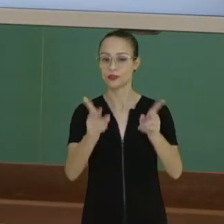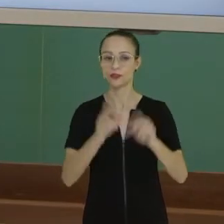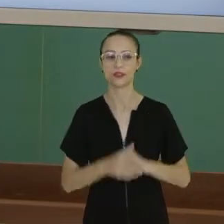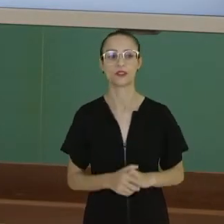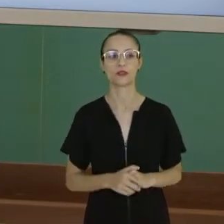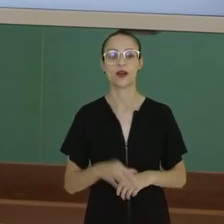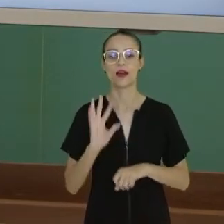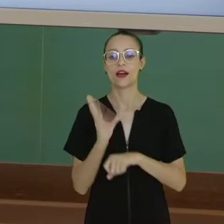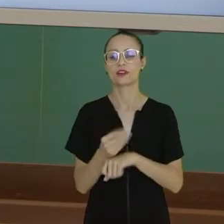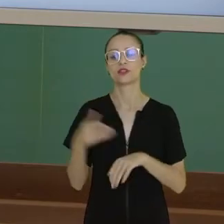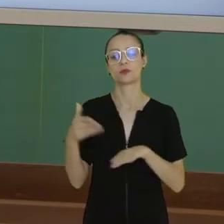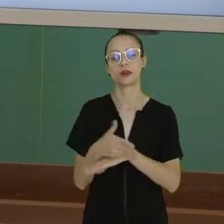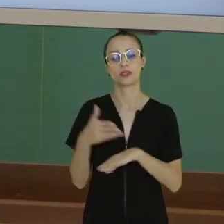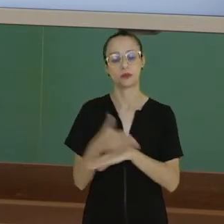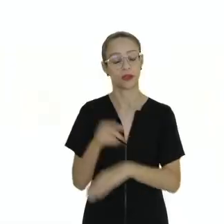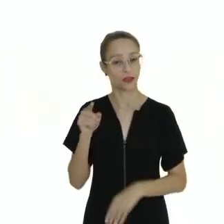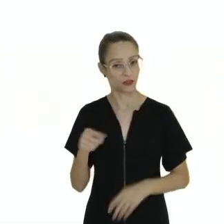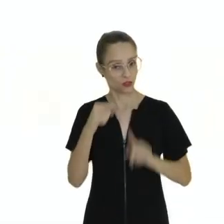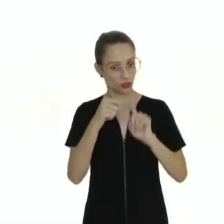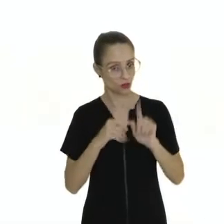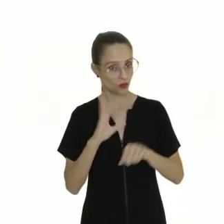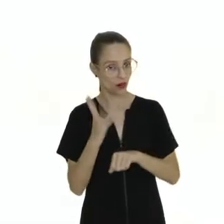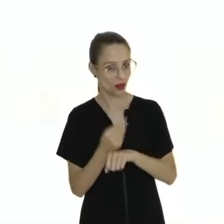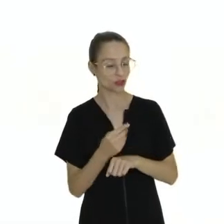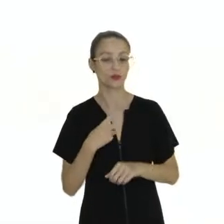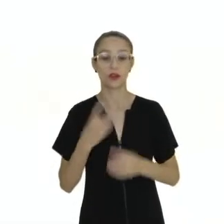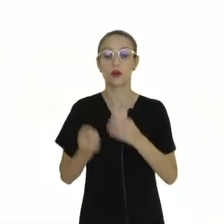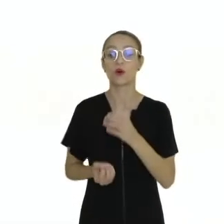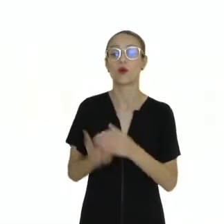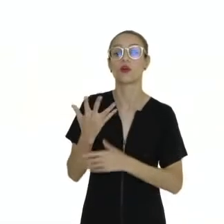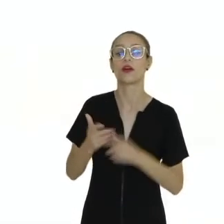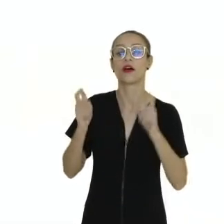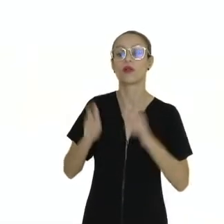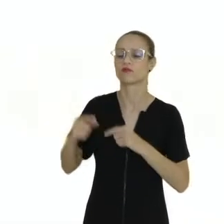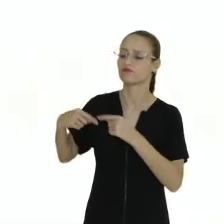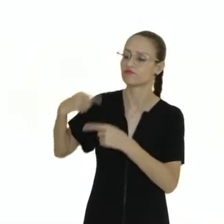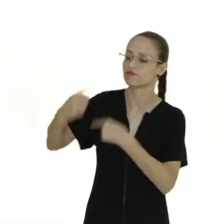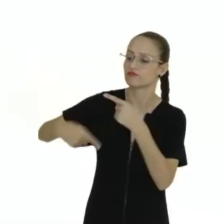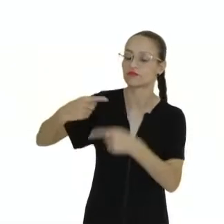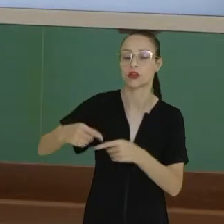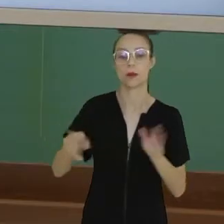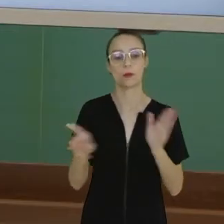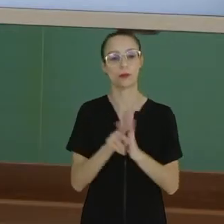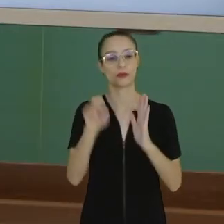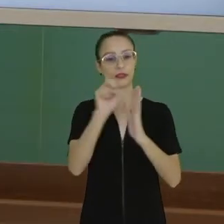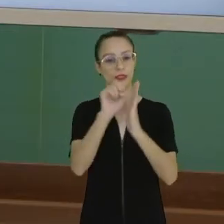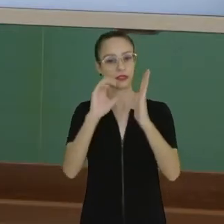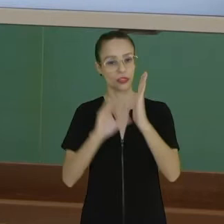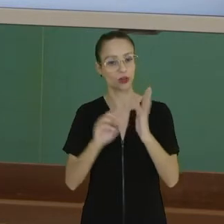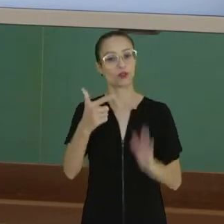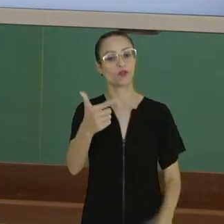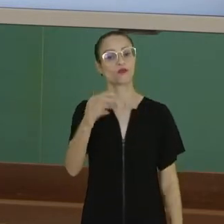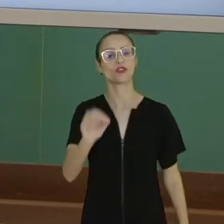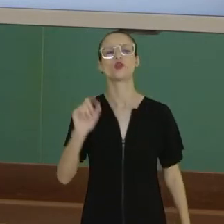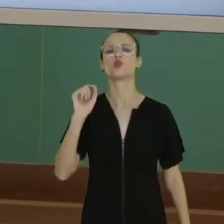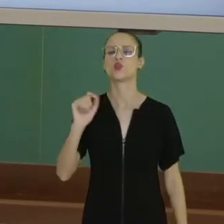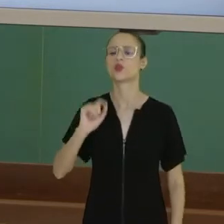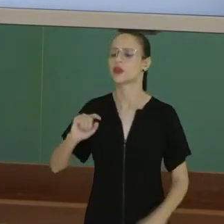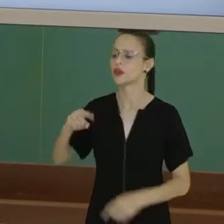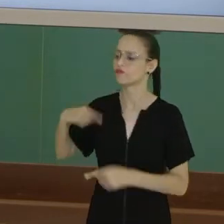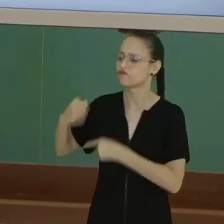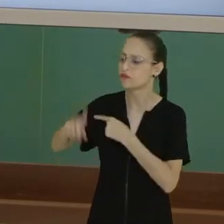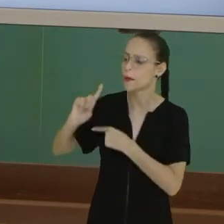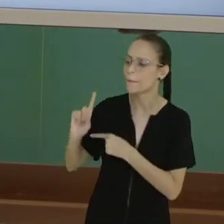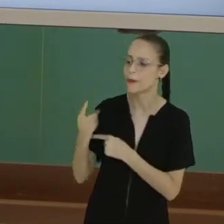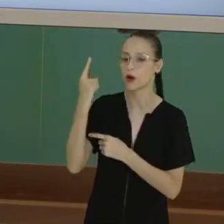arte participativa. Esse tipo de arte tem suas origens nas vanguardas artísticas, né, do século XX. Que são as vanguardas, né? Então